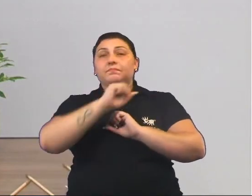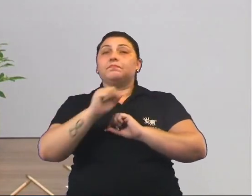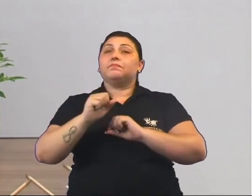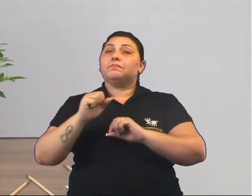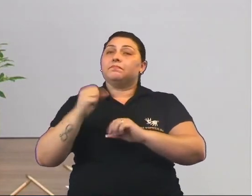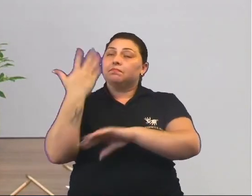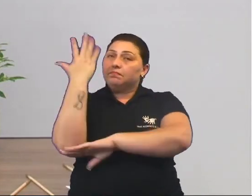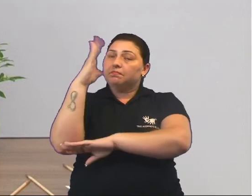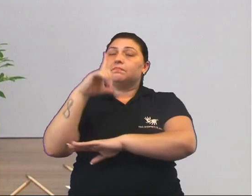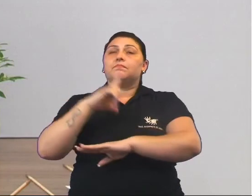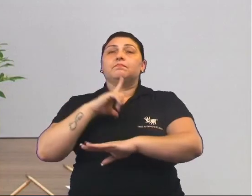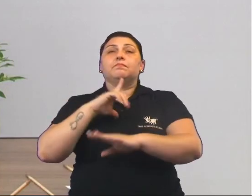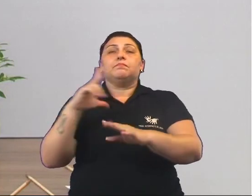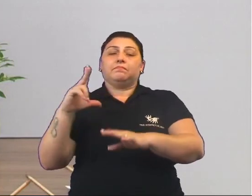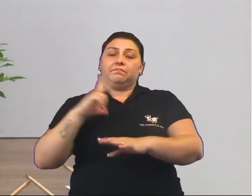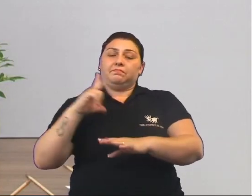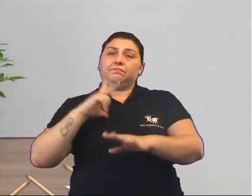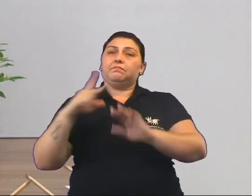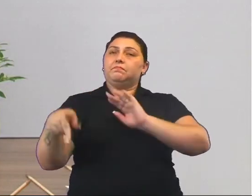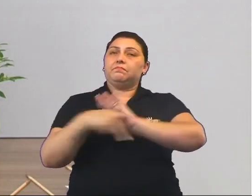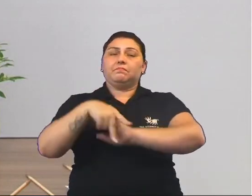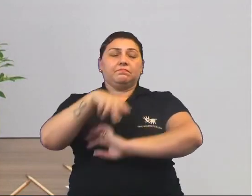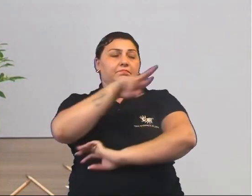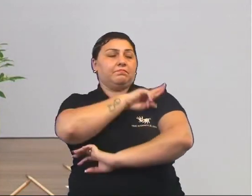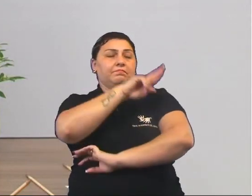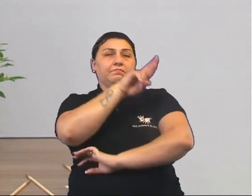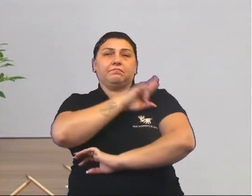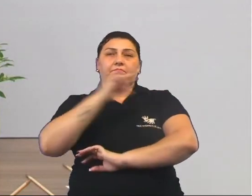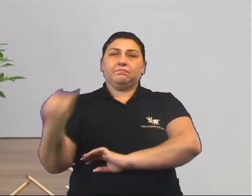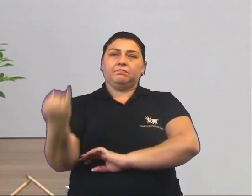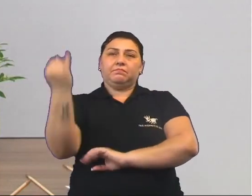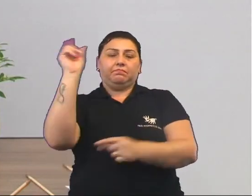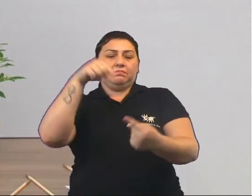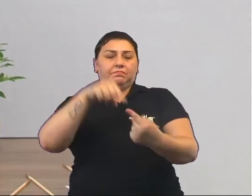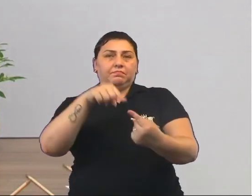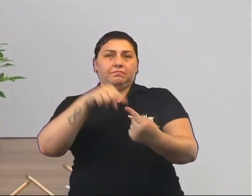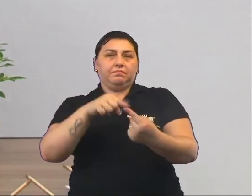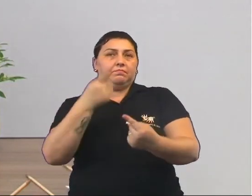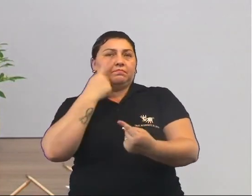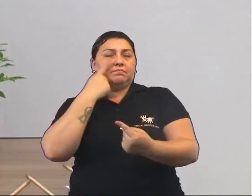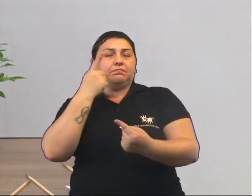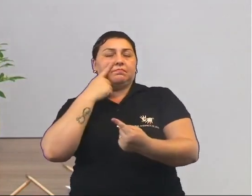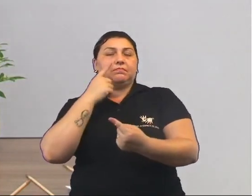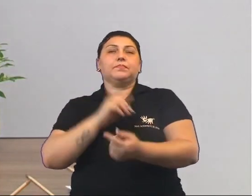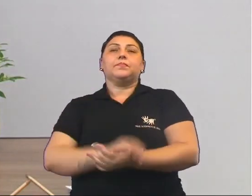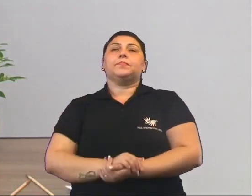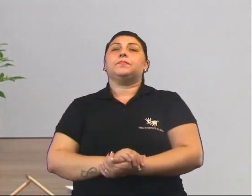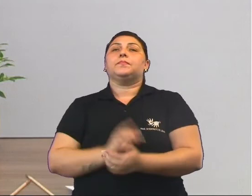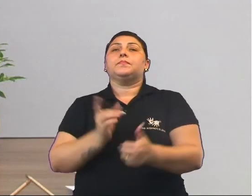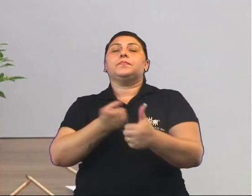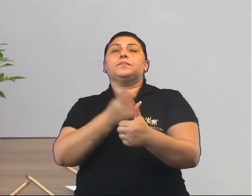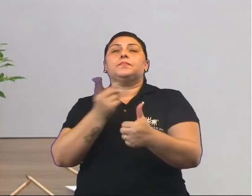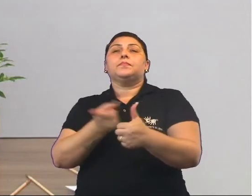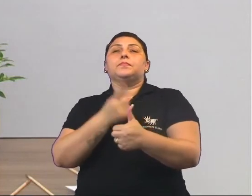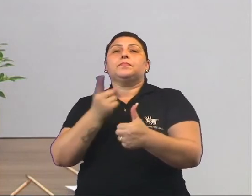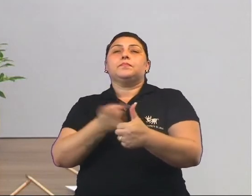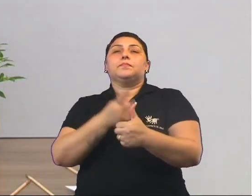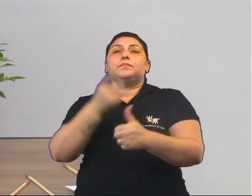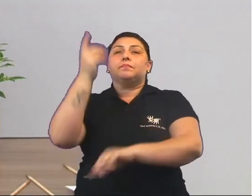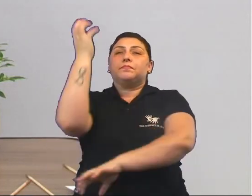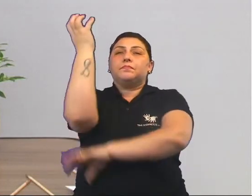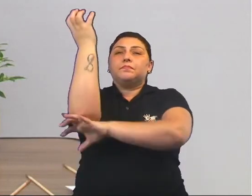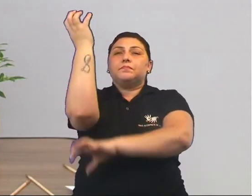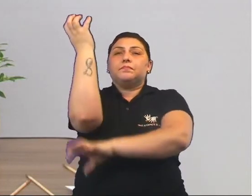as plantas têm suas partes e suas funções que são muito importantes. Vamos lá rever? A planta